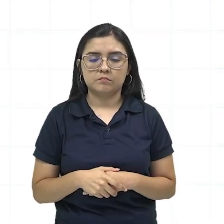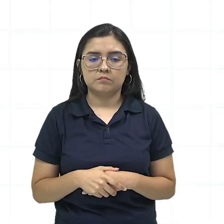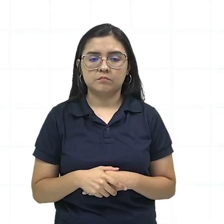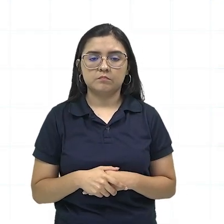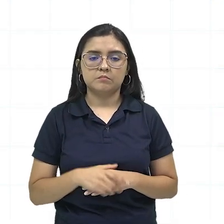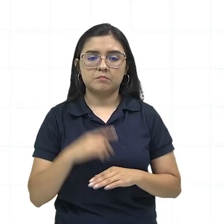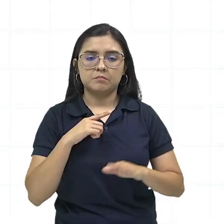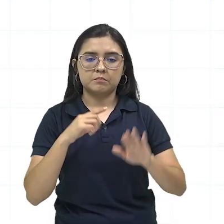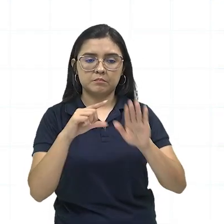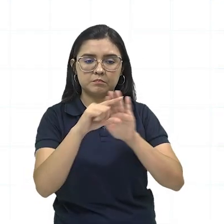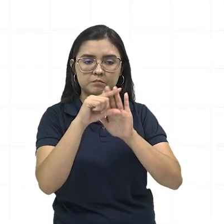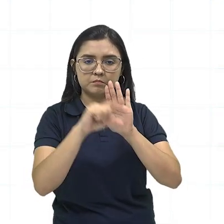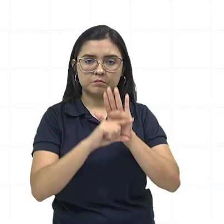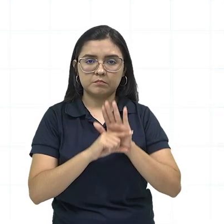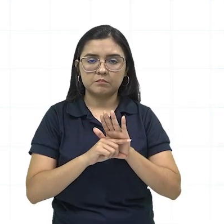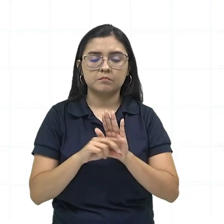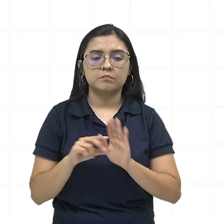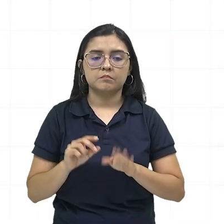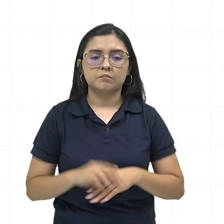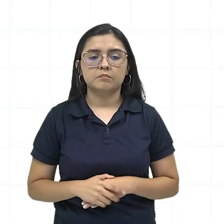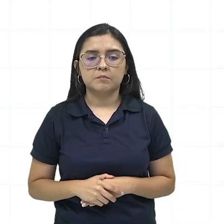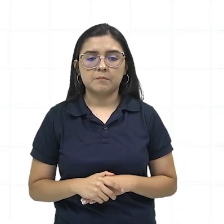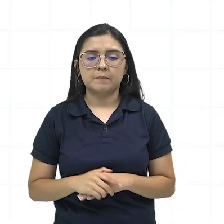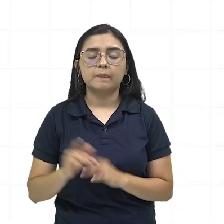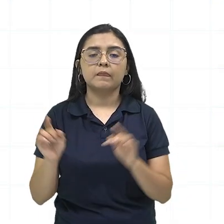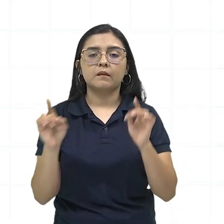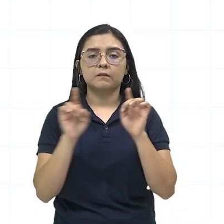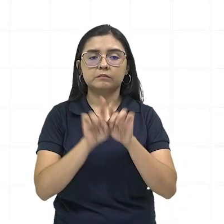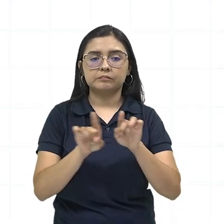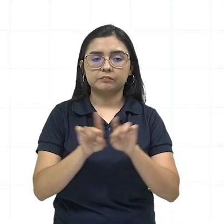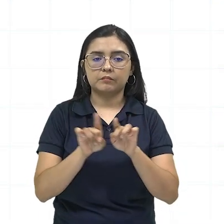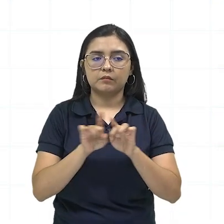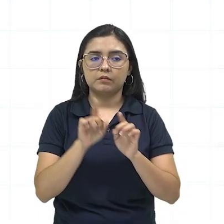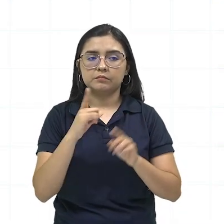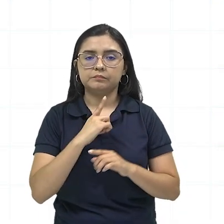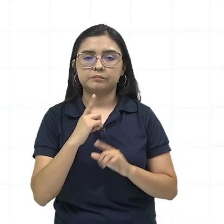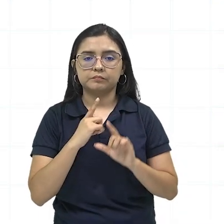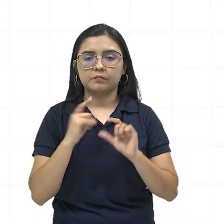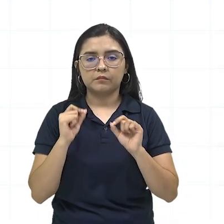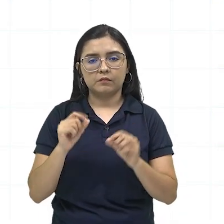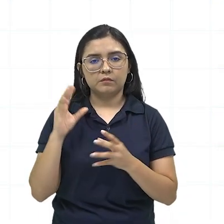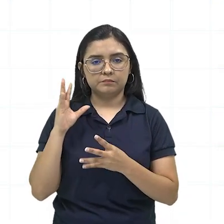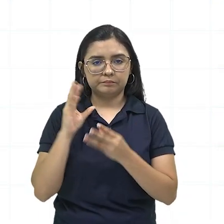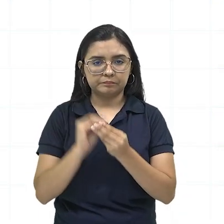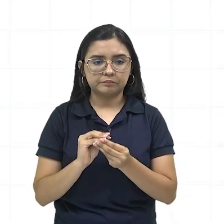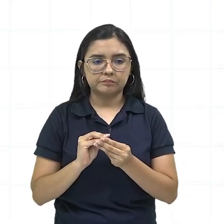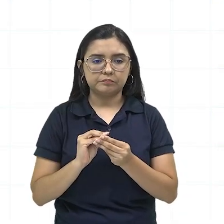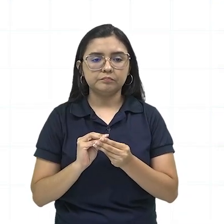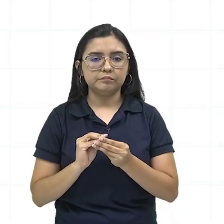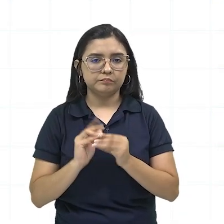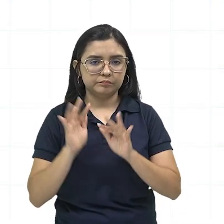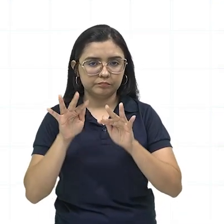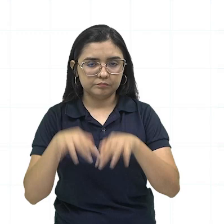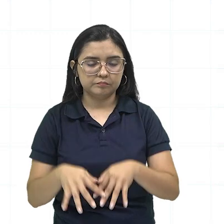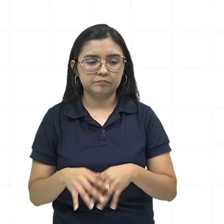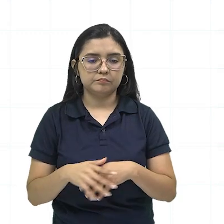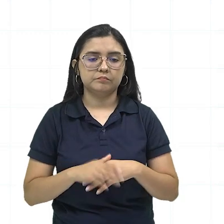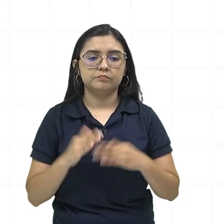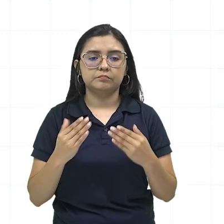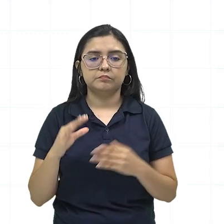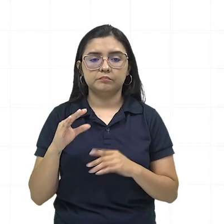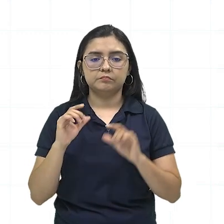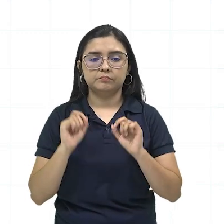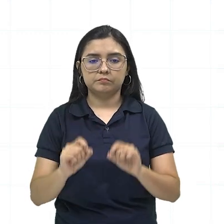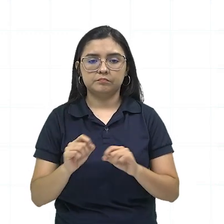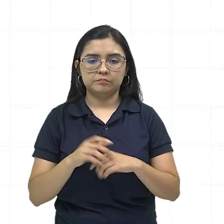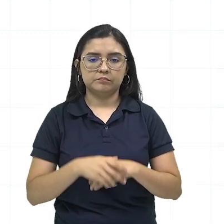desenvolvidos em parágrafos diversos, e nós temos uma conclusão daqui a pouquinho. Então, os cientistas têm o dever de considerar